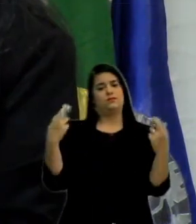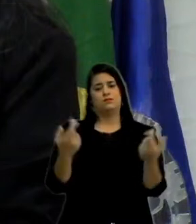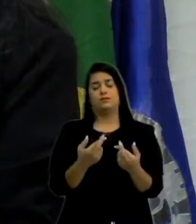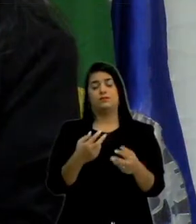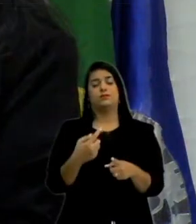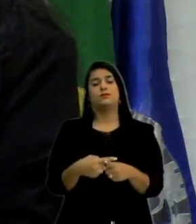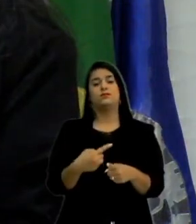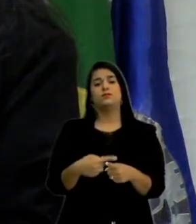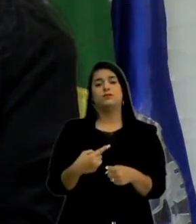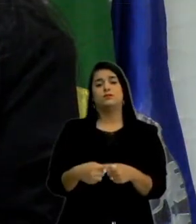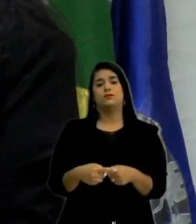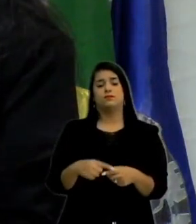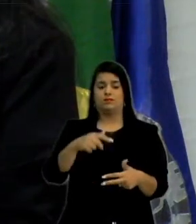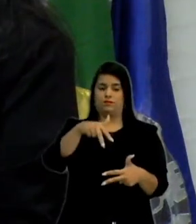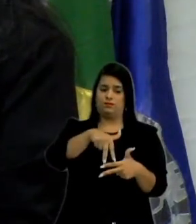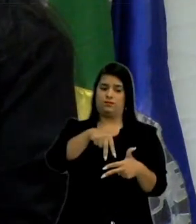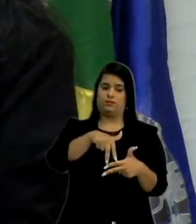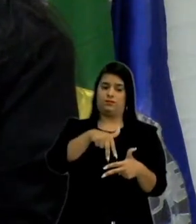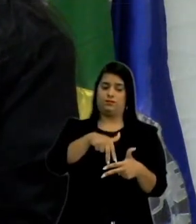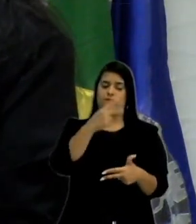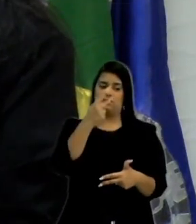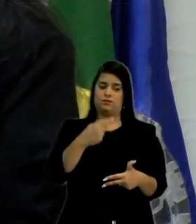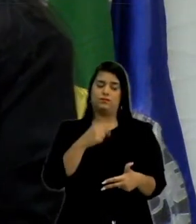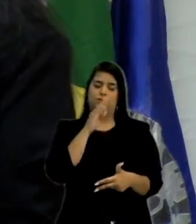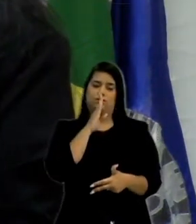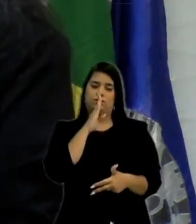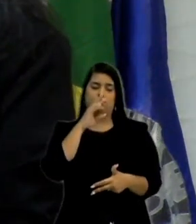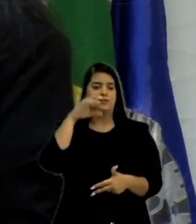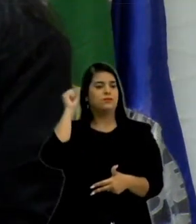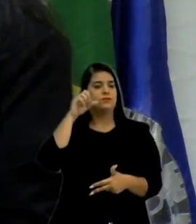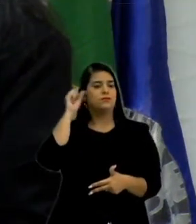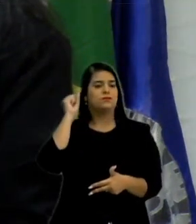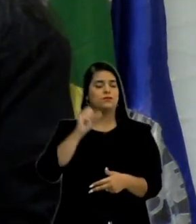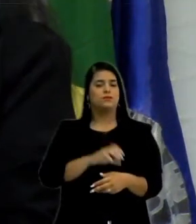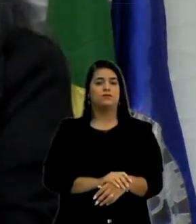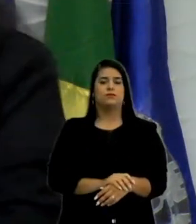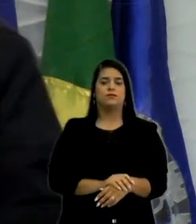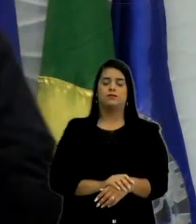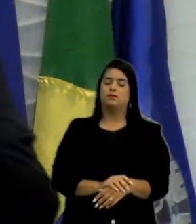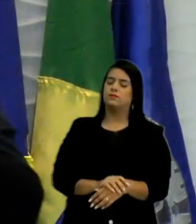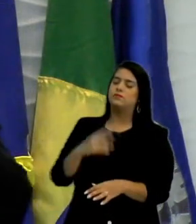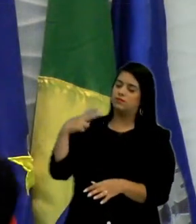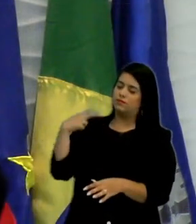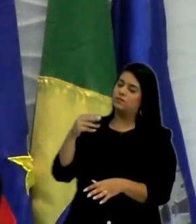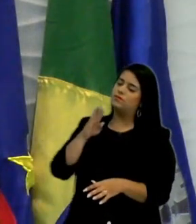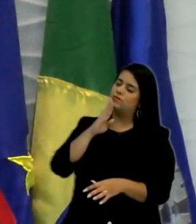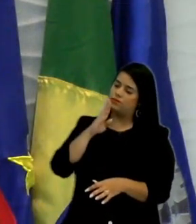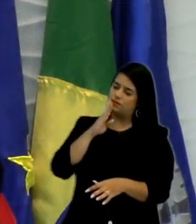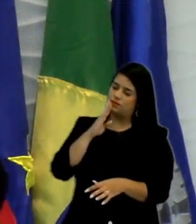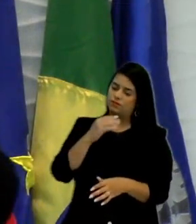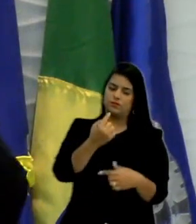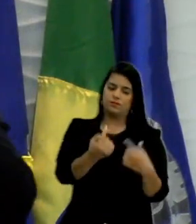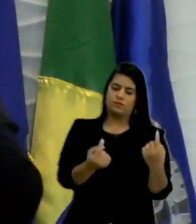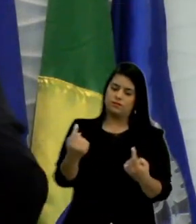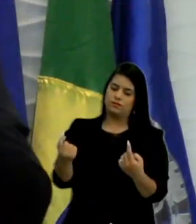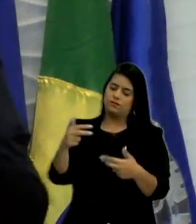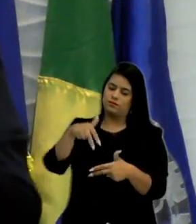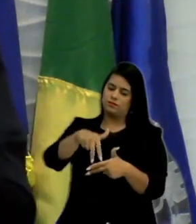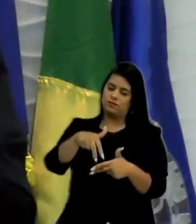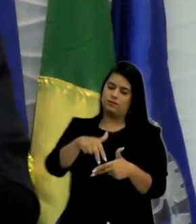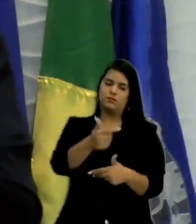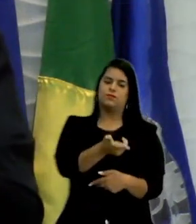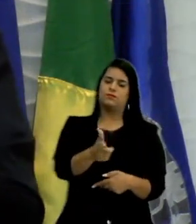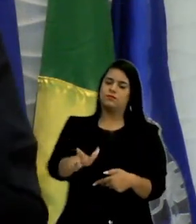Porque ele estava aqui fazendo discurso e eu estava calado, escutando. Vereador, não ficar calado. Cada um contar na tribuna, o outro fica